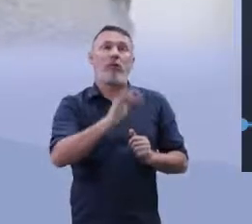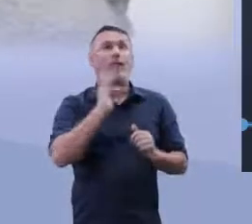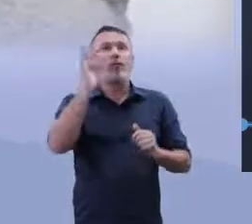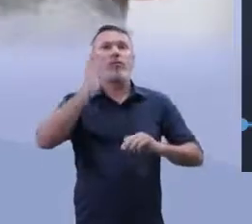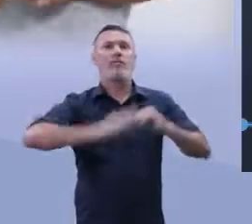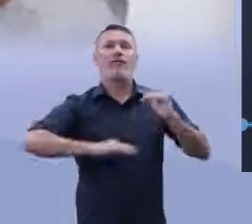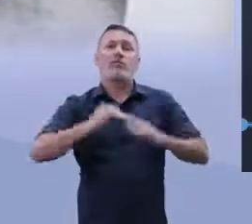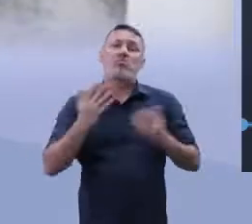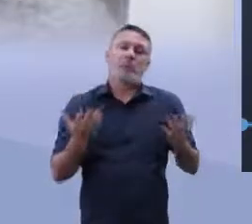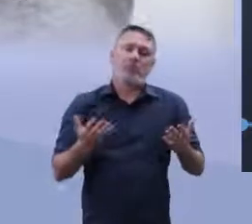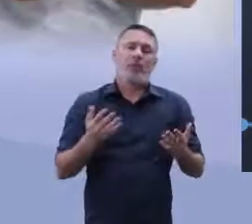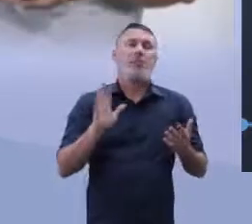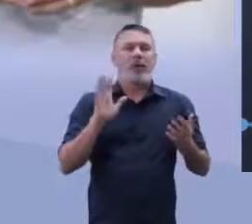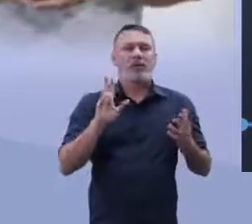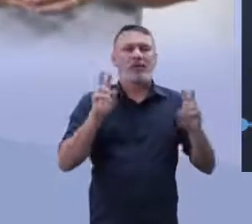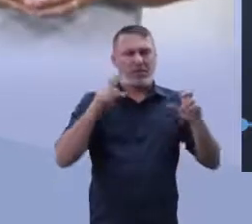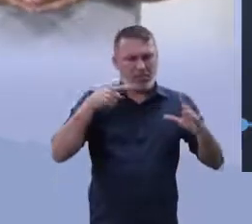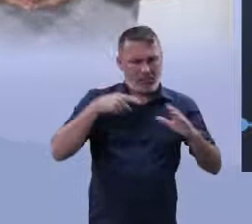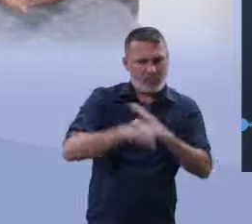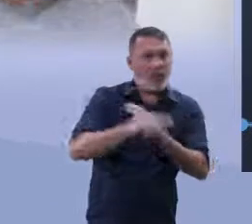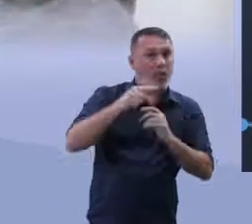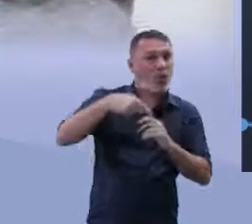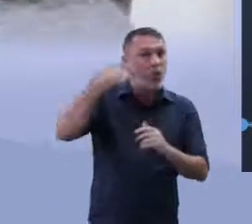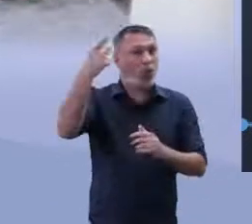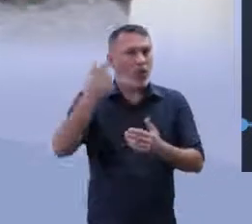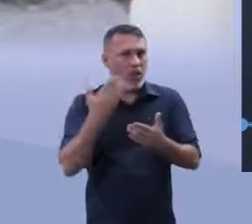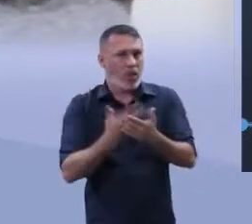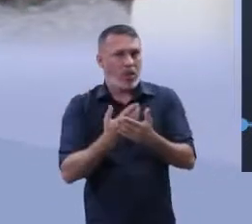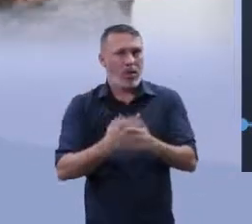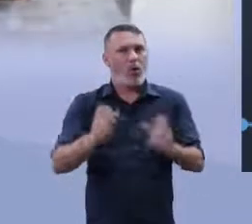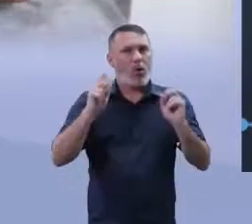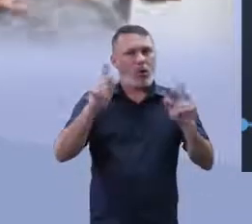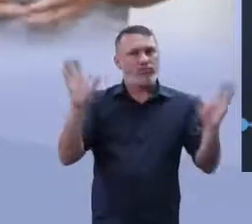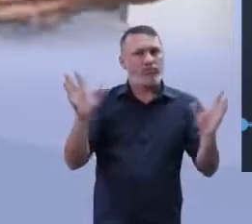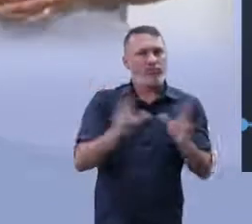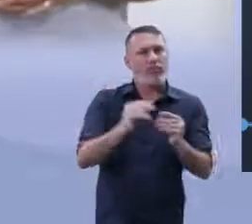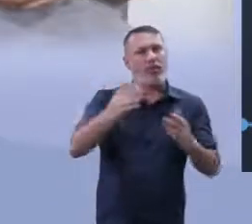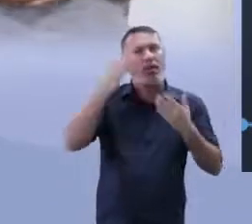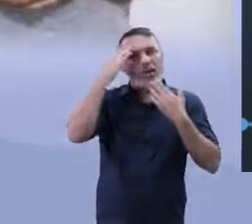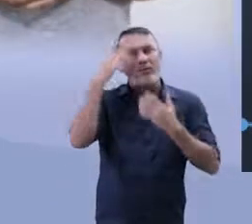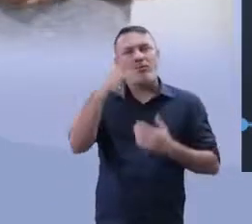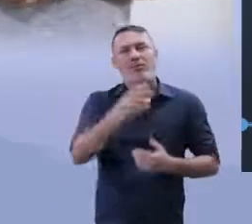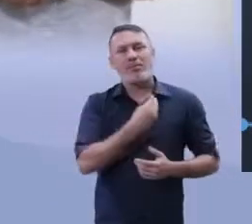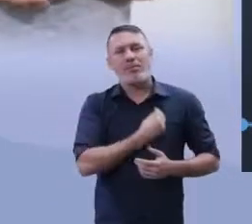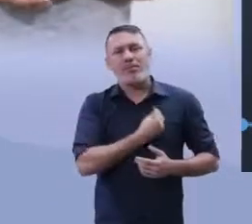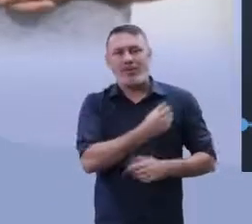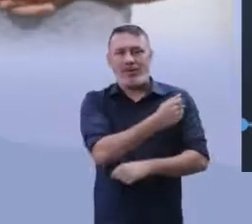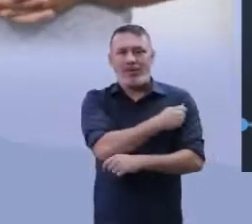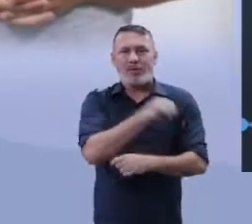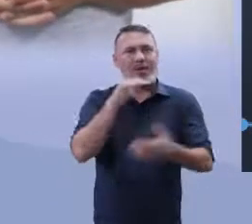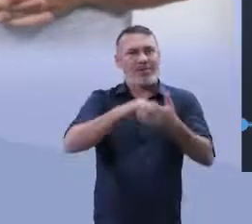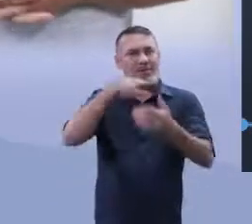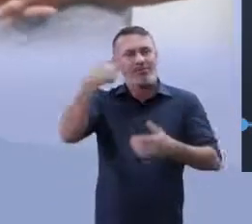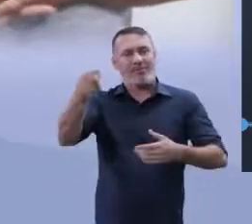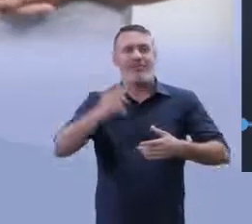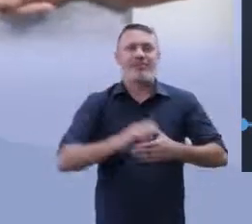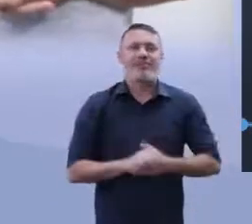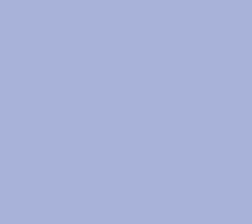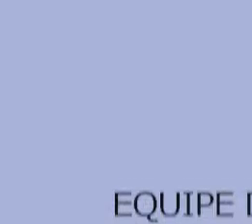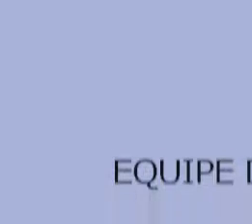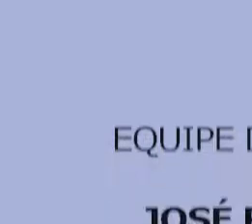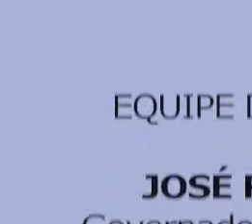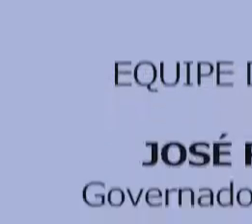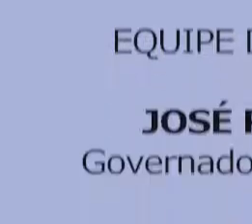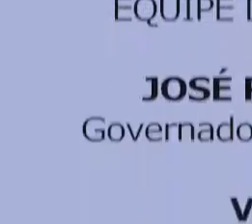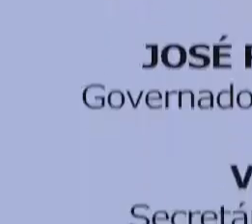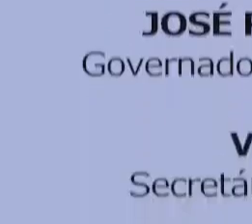mesmo uma profissão? Mas esse assunto é um assunto da nossa próxima aula. No mais, agradeço a participação, meu aluno. Até mais.